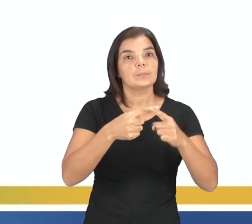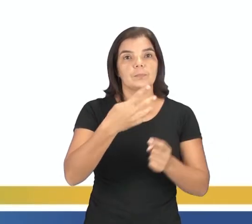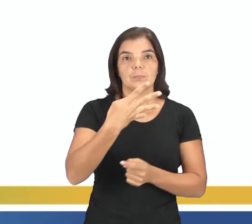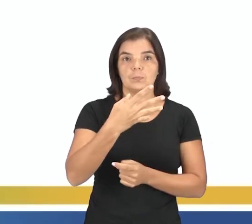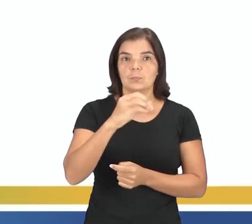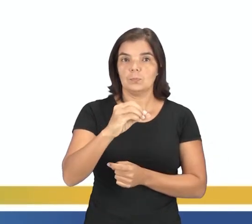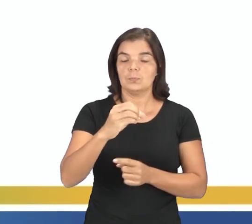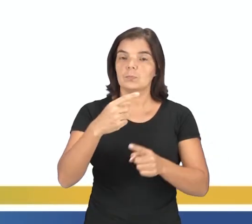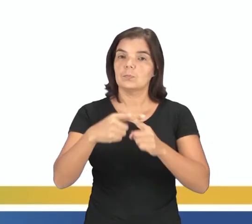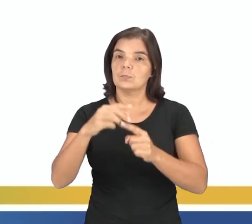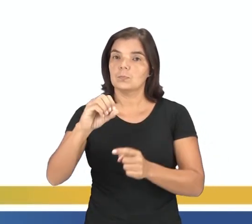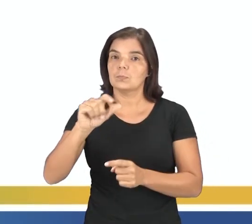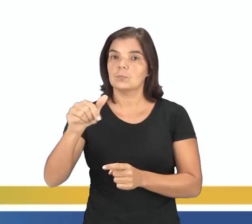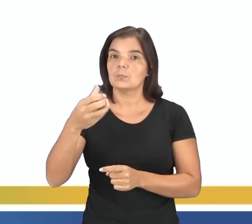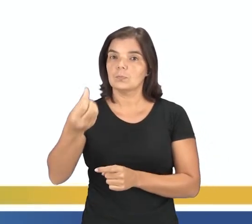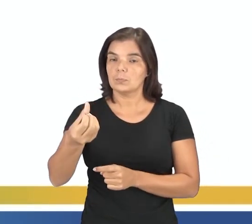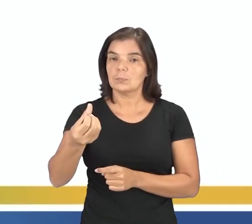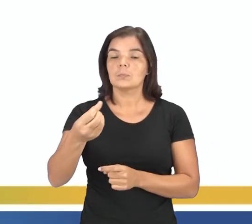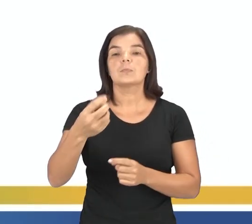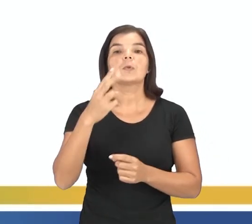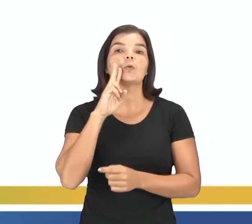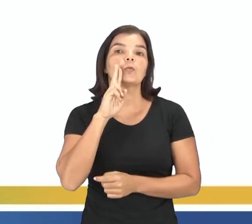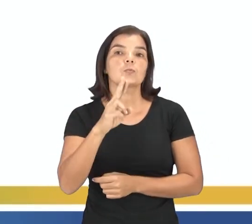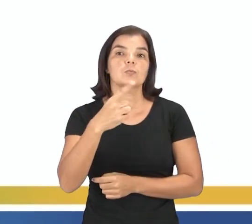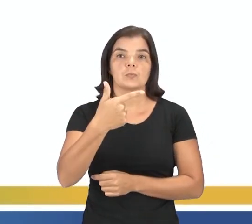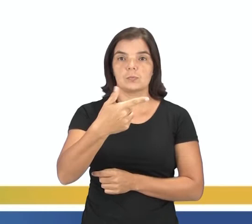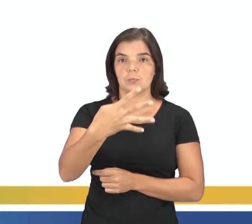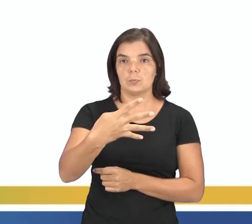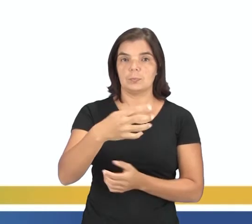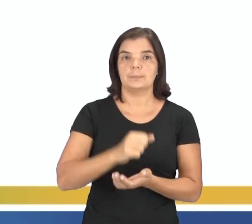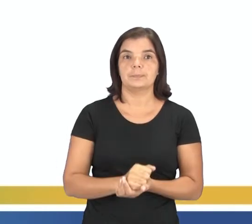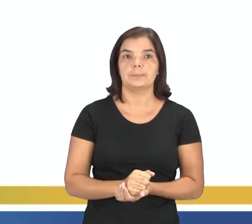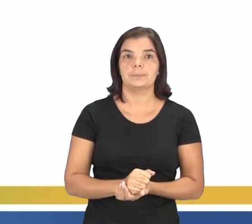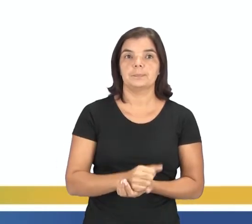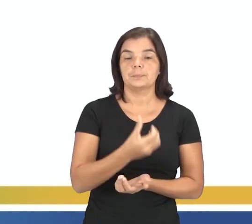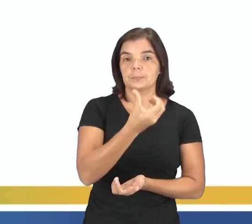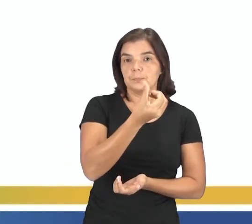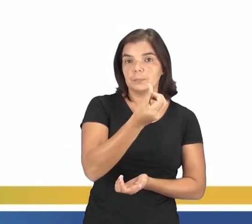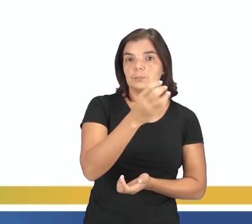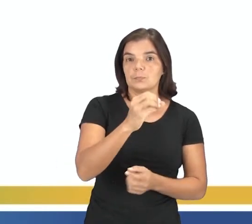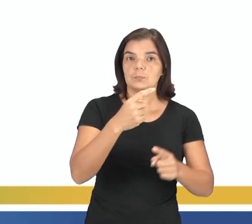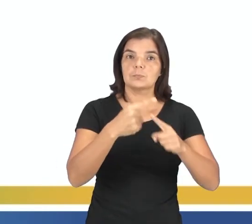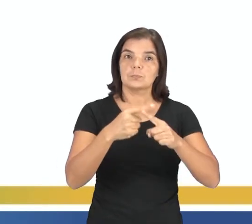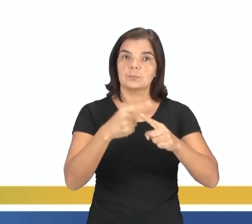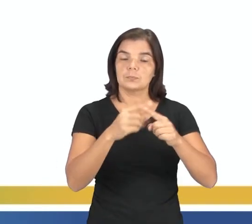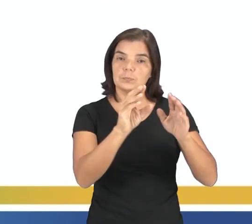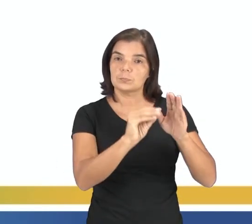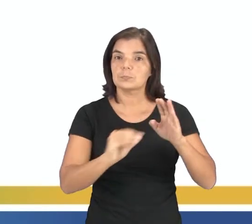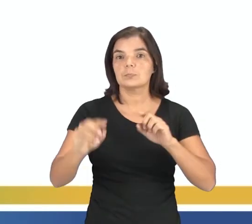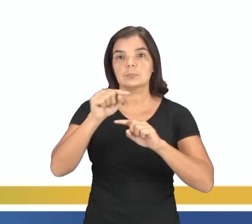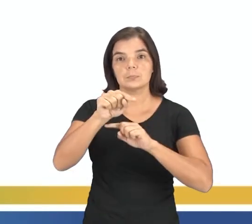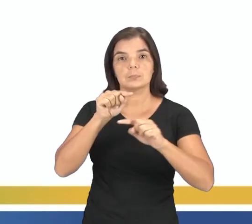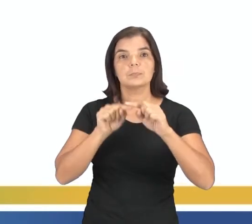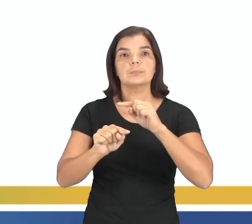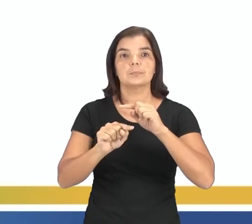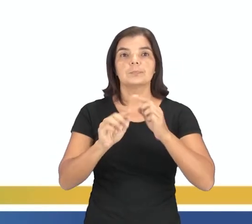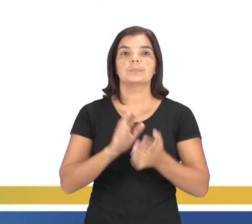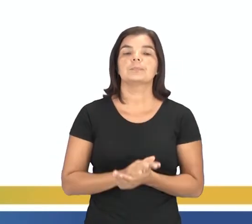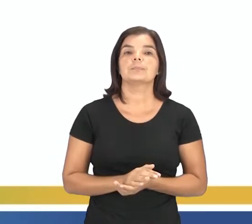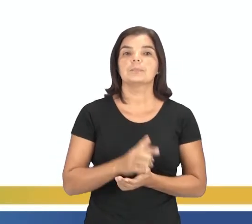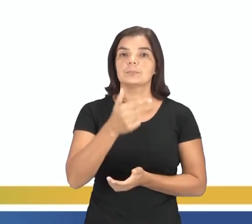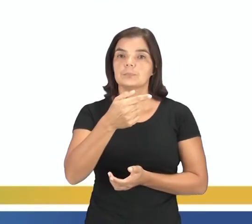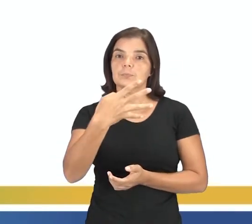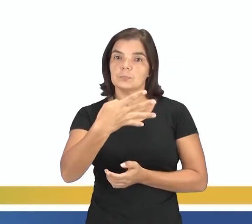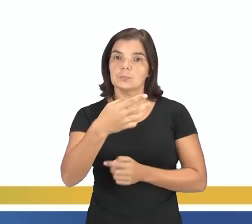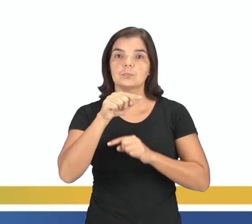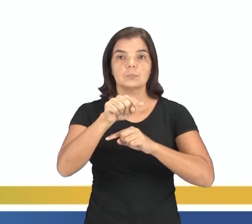40 por 0,6 dá 24. O 60 está multiplicando, vai passar dividindo.